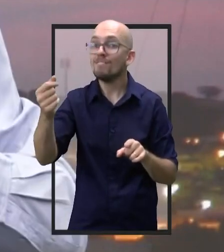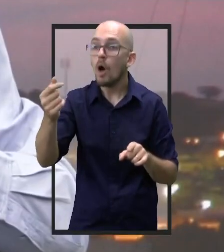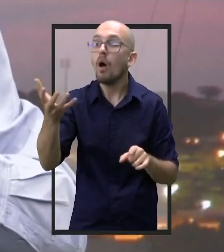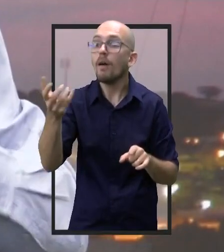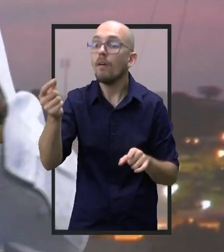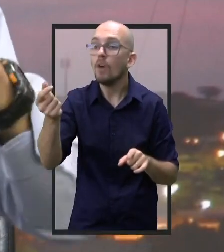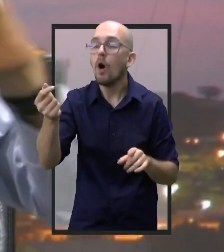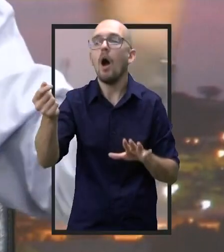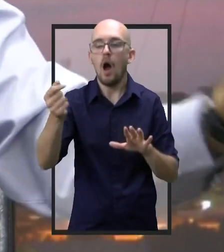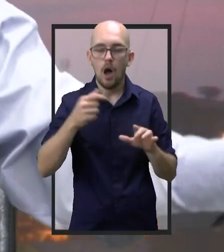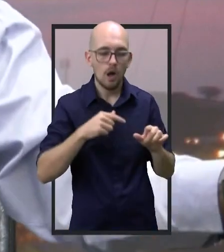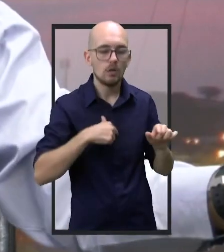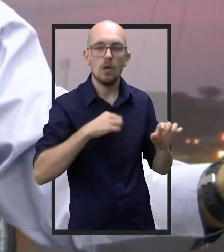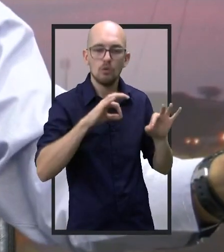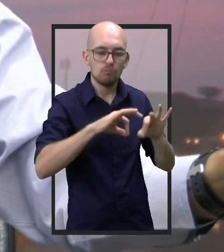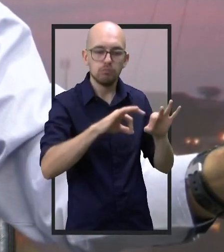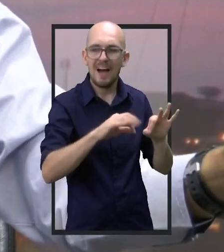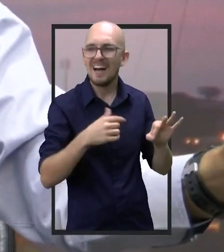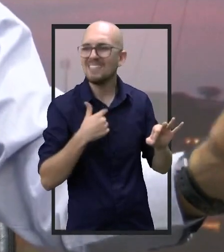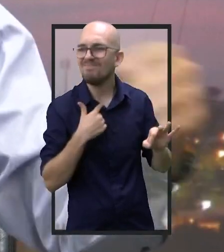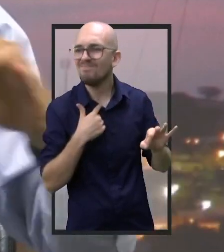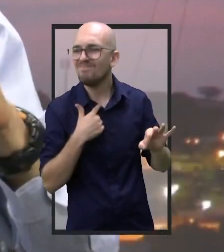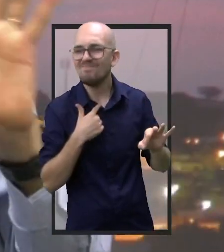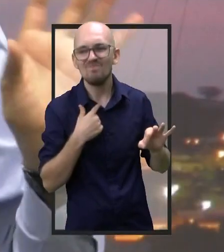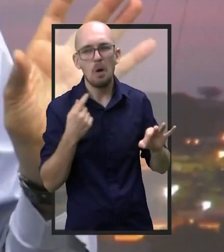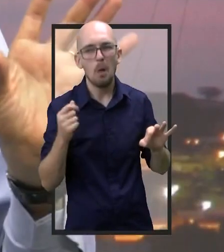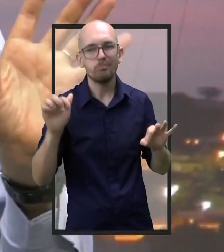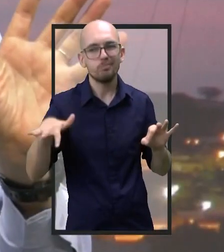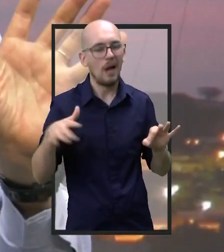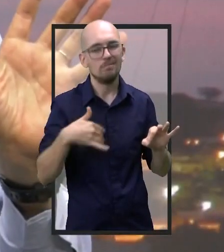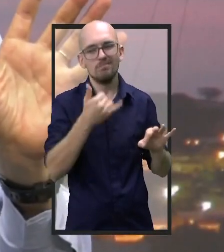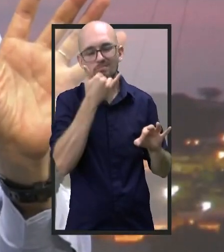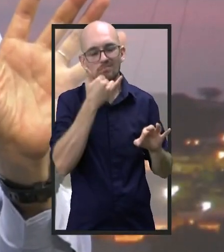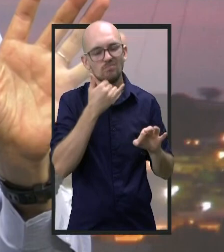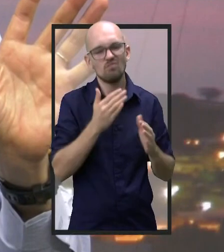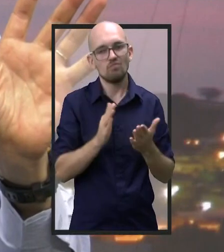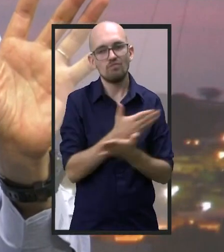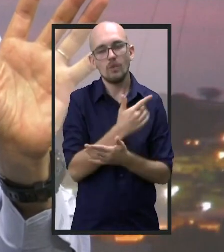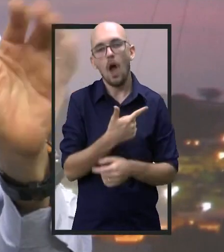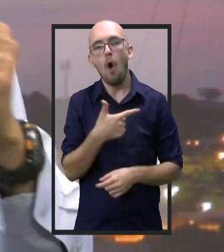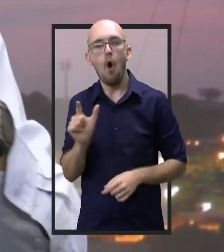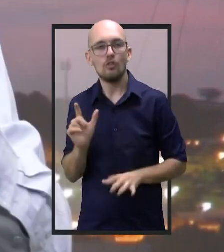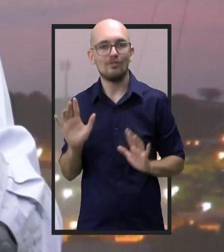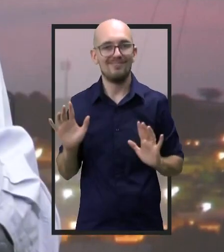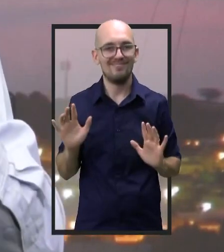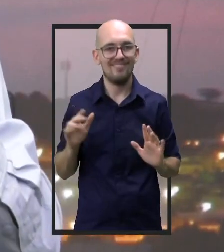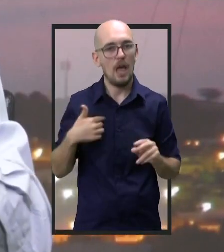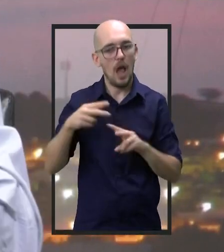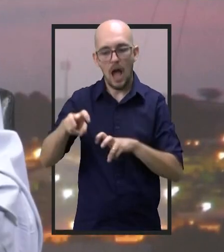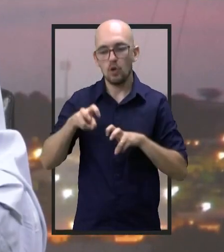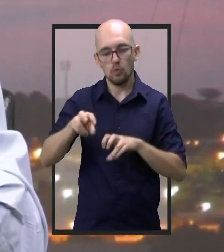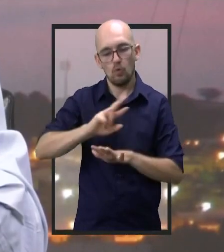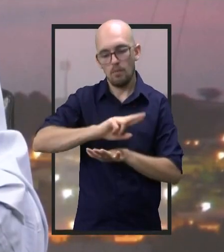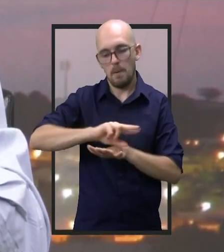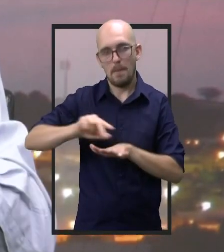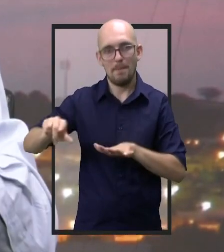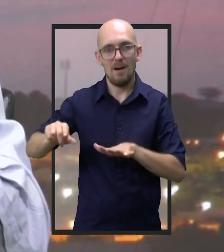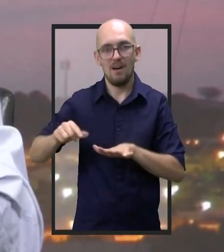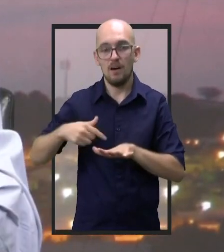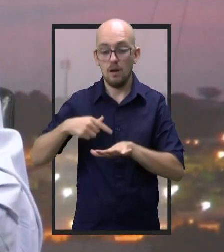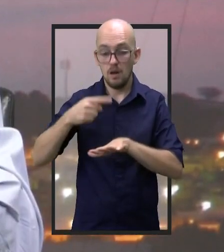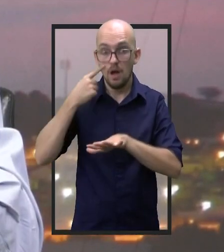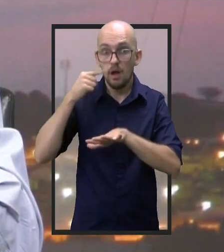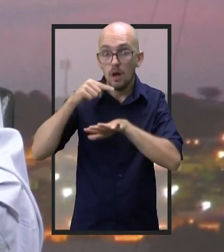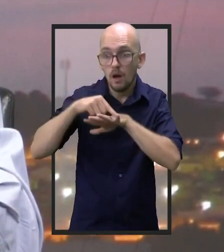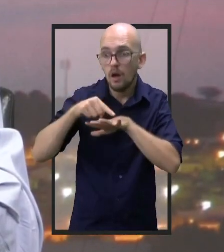nesse preço, não dou conta, eu escolho outro. E nós somos agricultores. Tá? Então, nesse